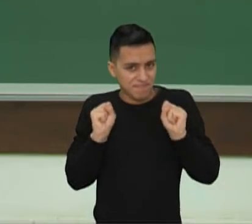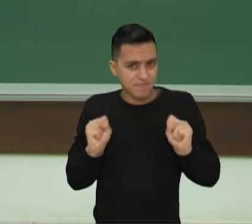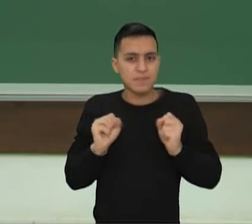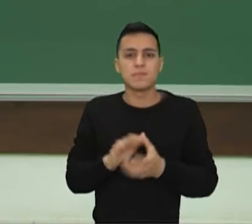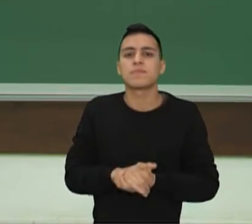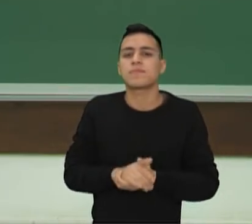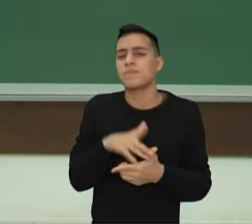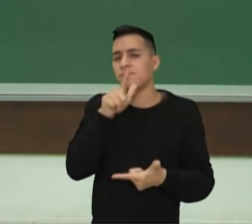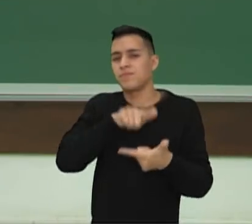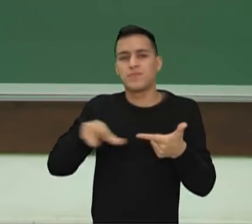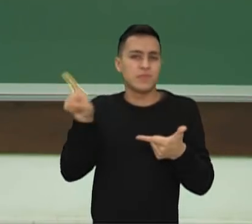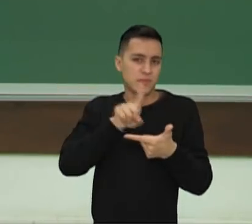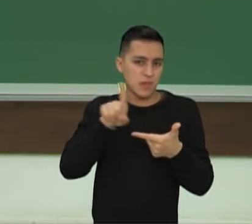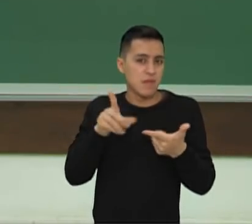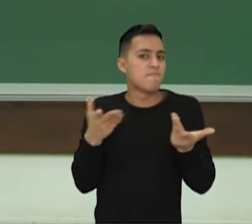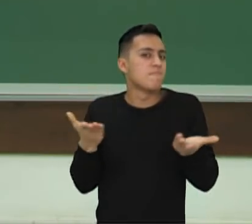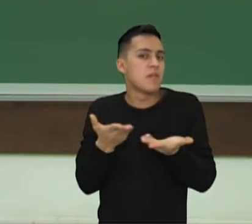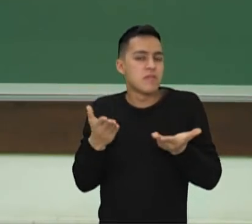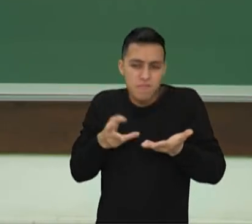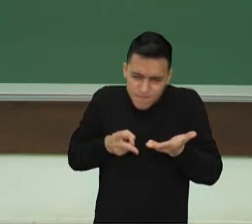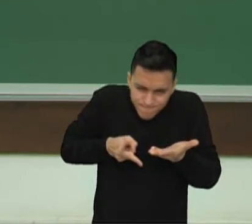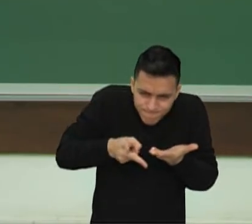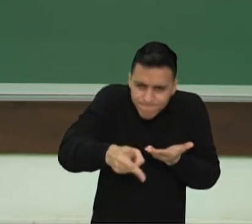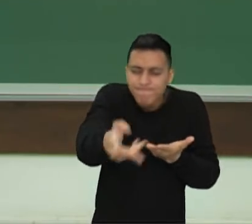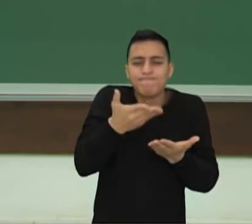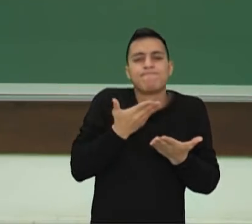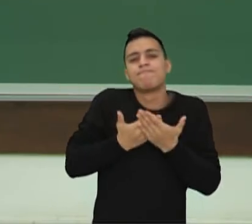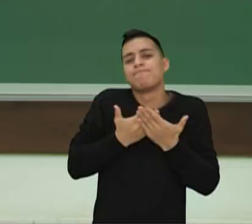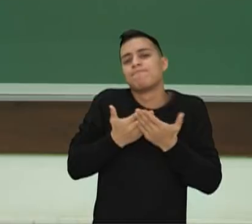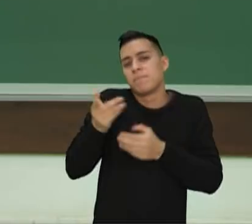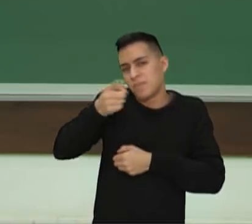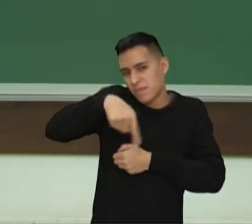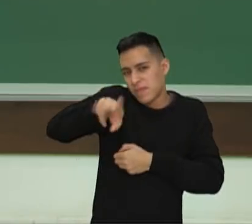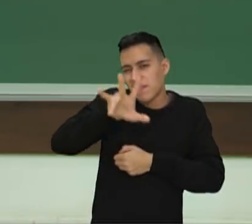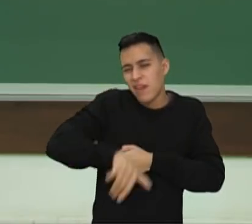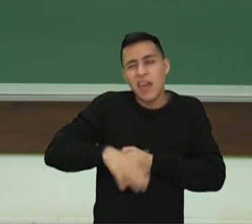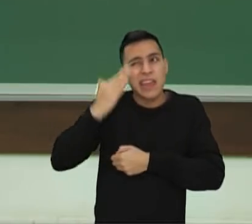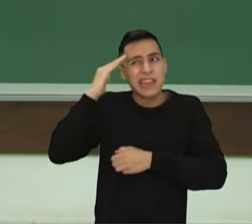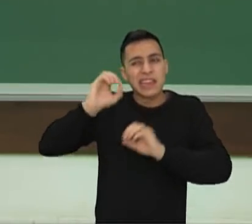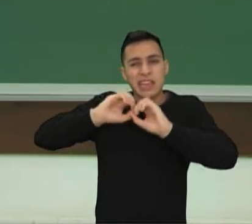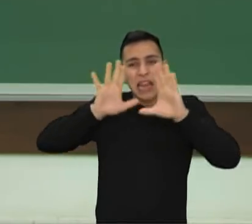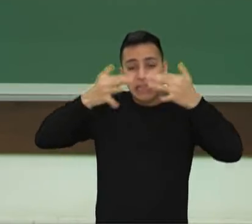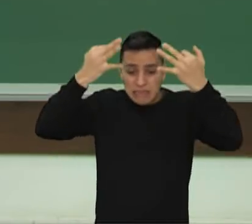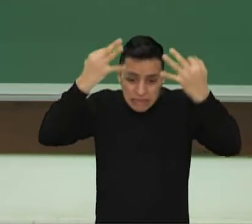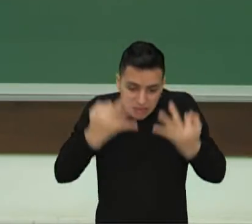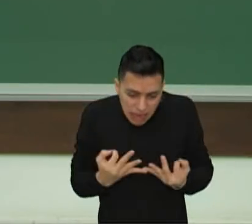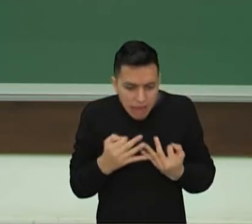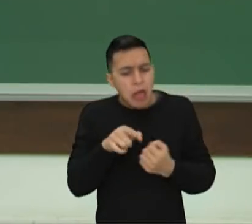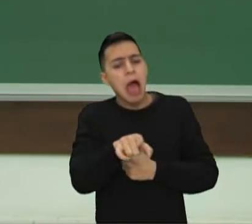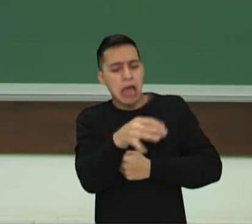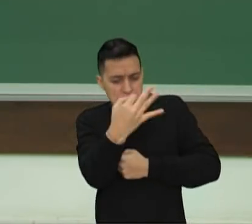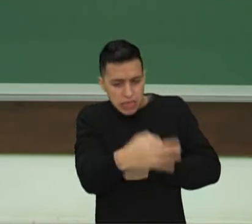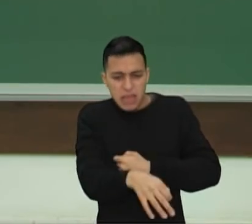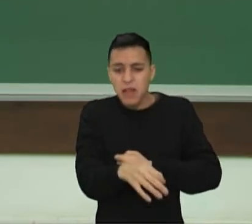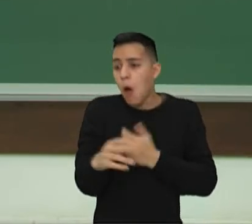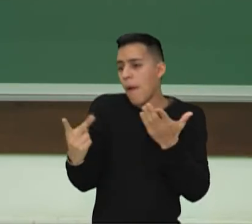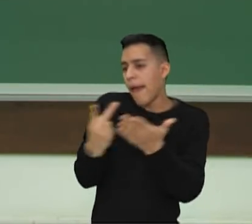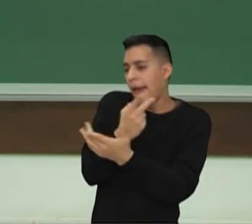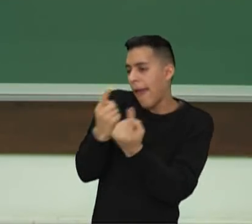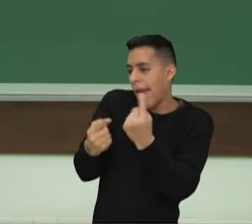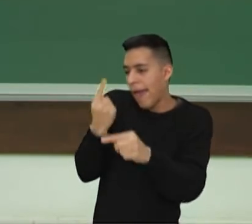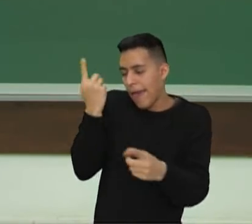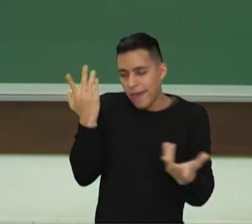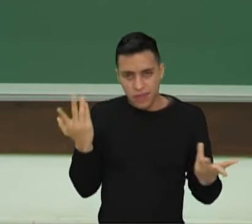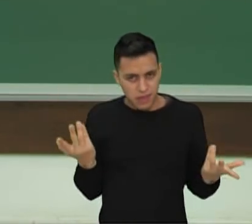colocar também, não tem problema. E a gente vai dando continuidade na aula, você vai entendendo se está certa essa jogada irregular ou você que está errado e colocou